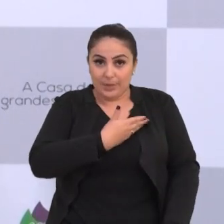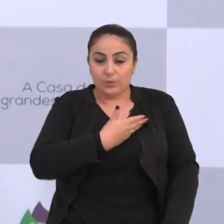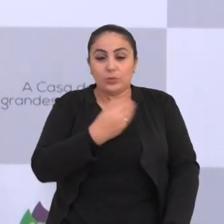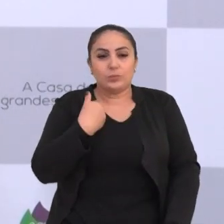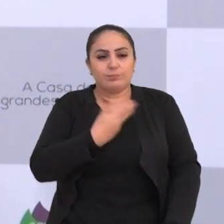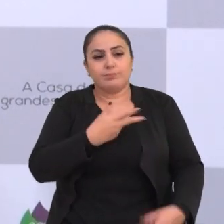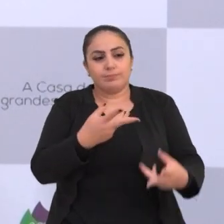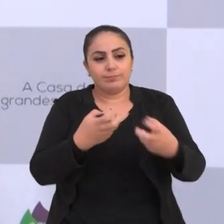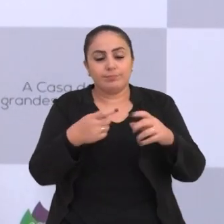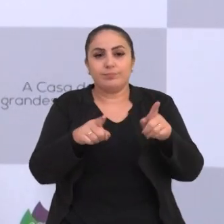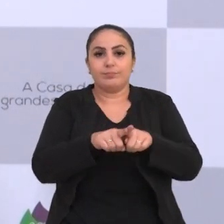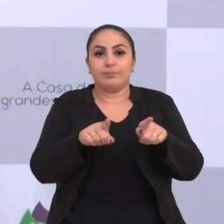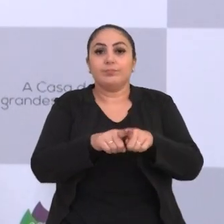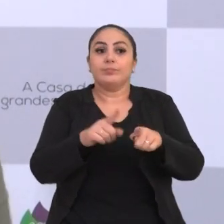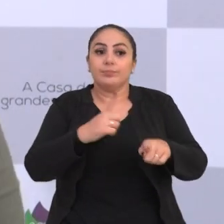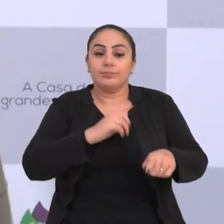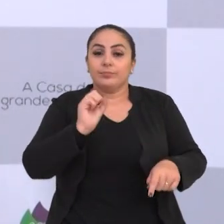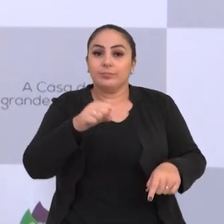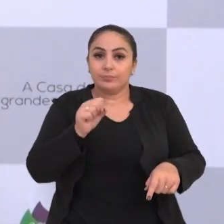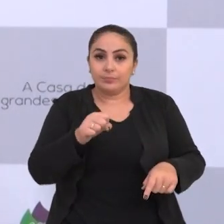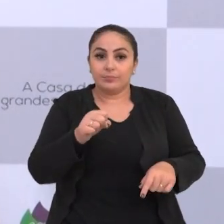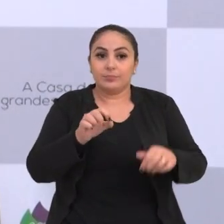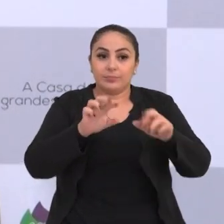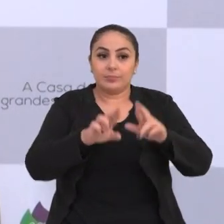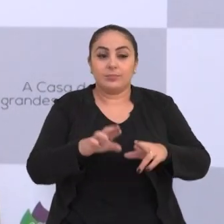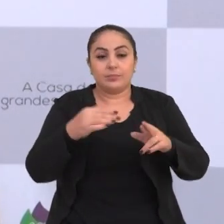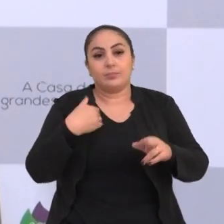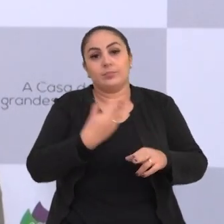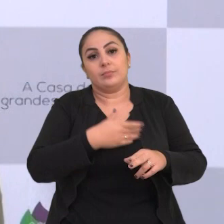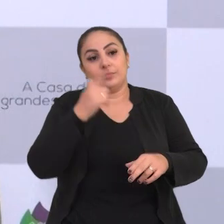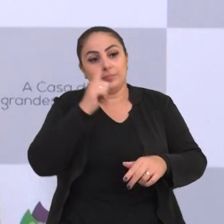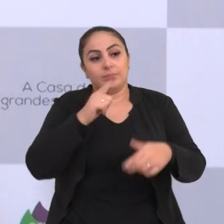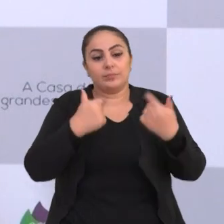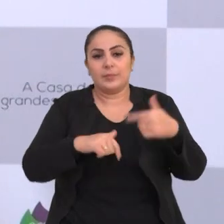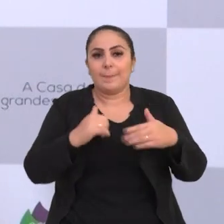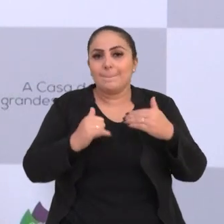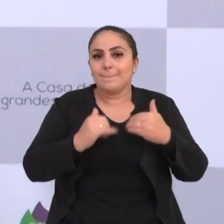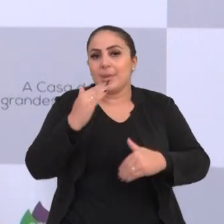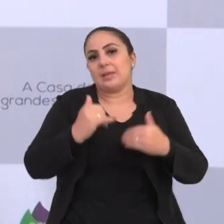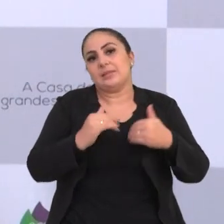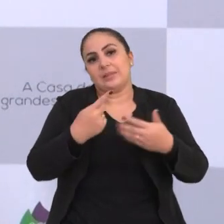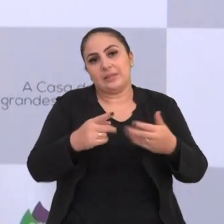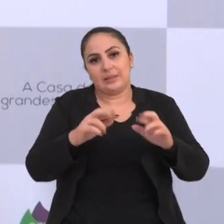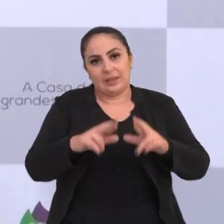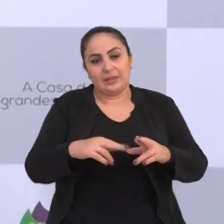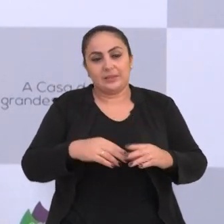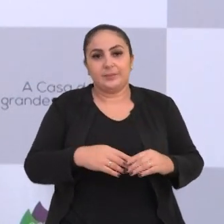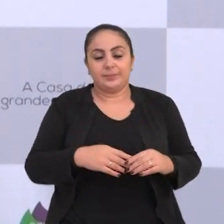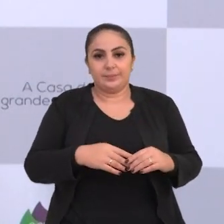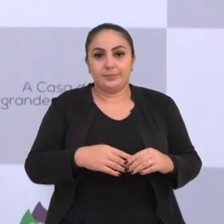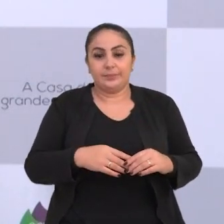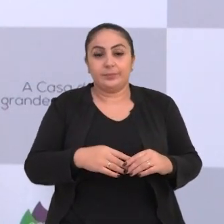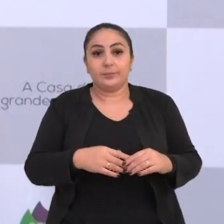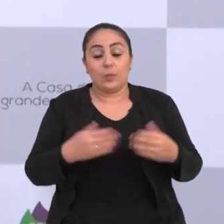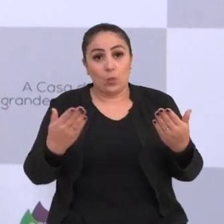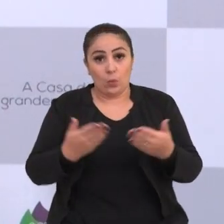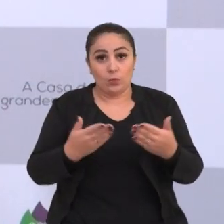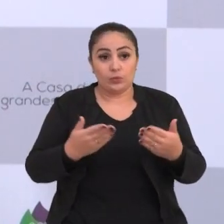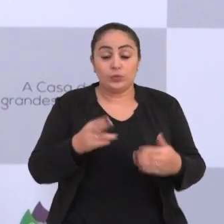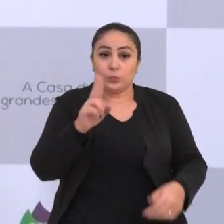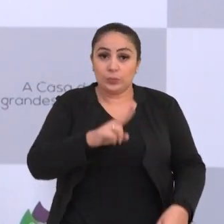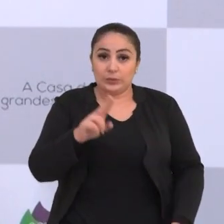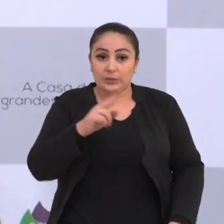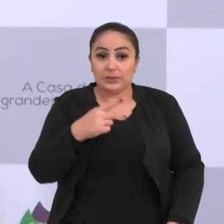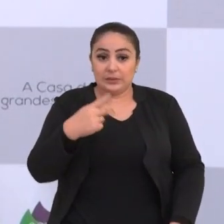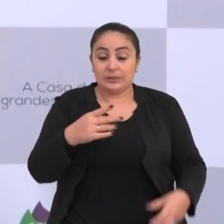nós vimos que existe campo para nós trabalharmos muito mais isso. E hoje,